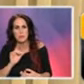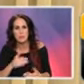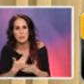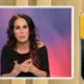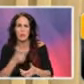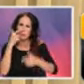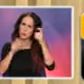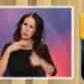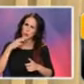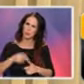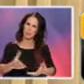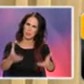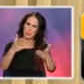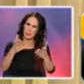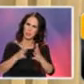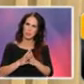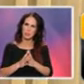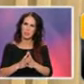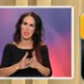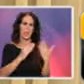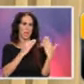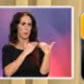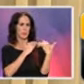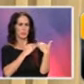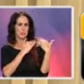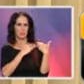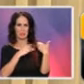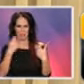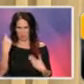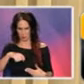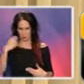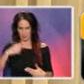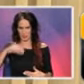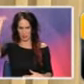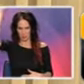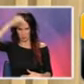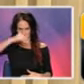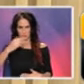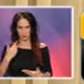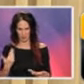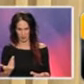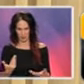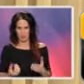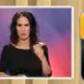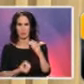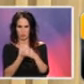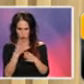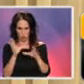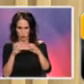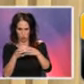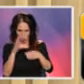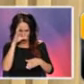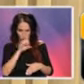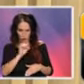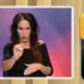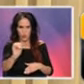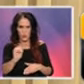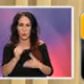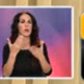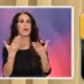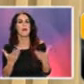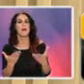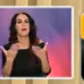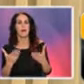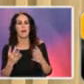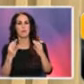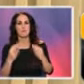Portugueses, a responsabilidade do Presidente da República na formação do governo encontra-se